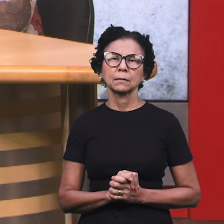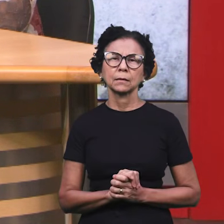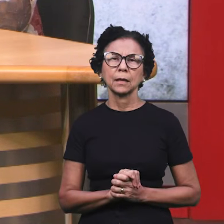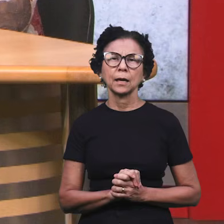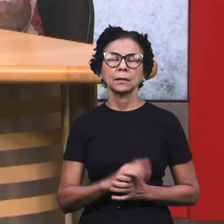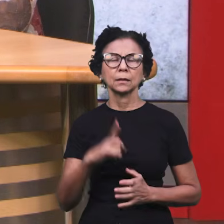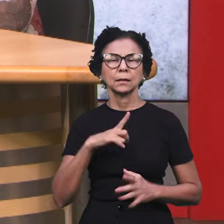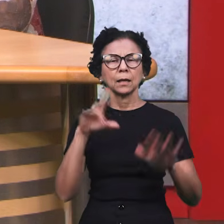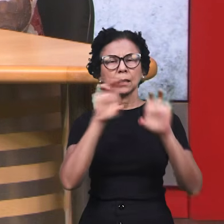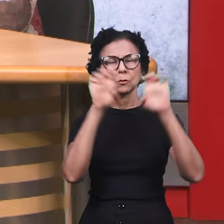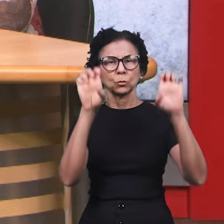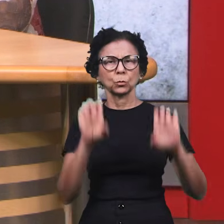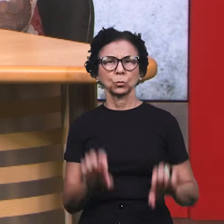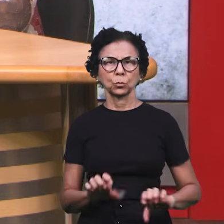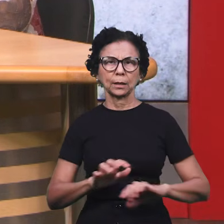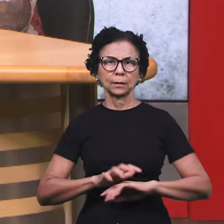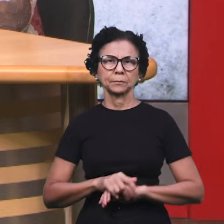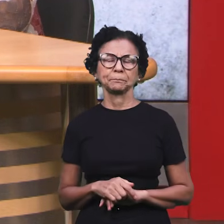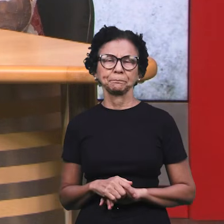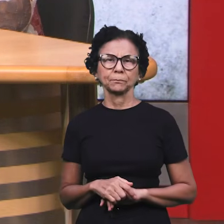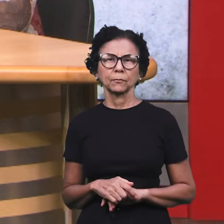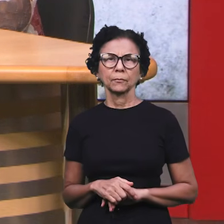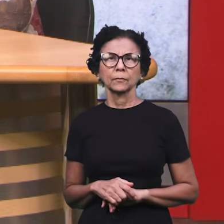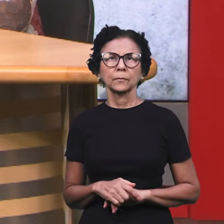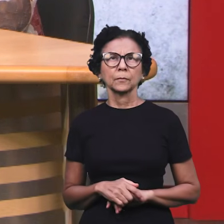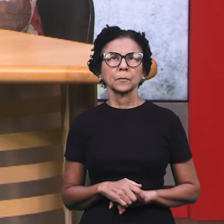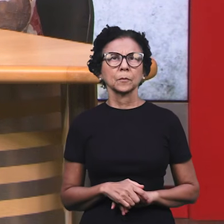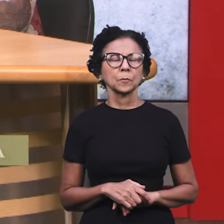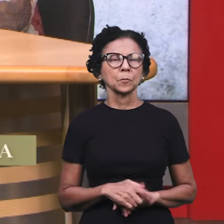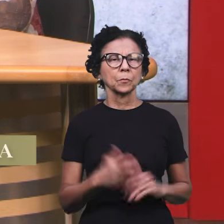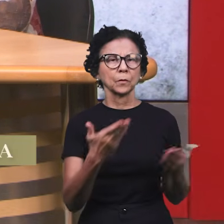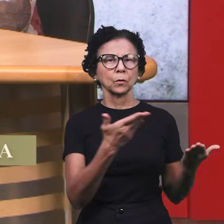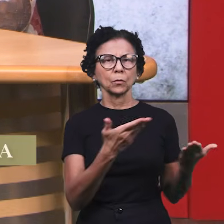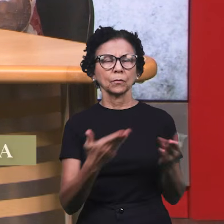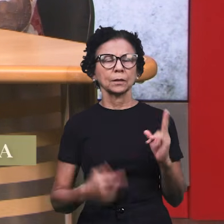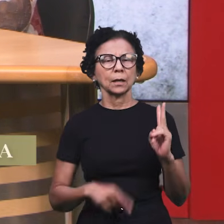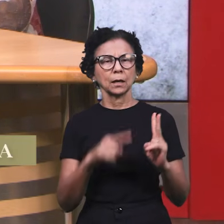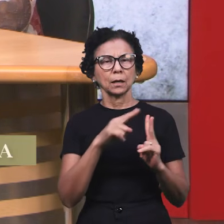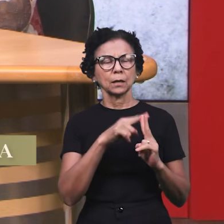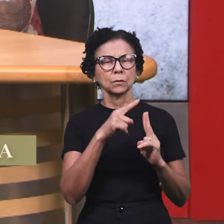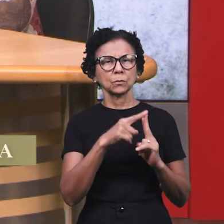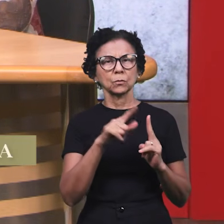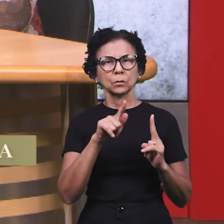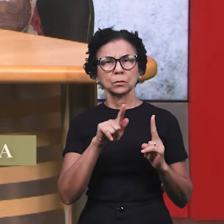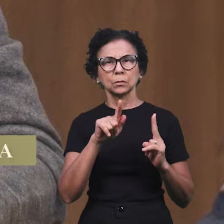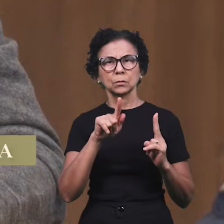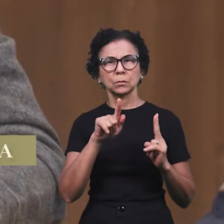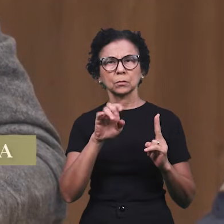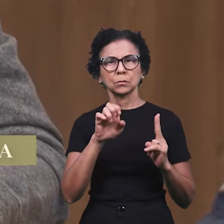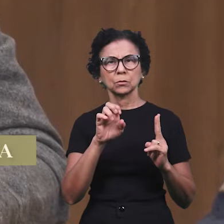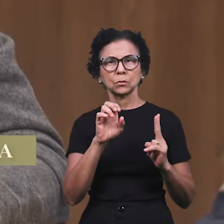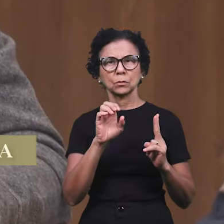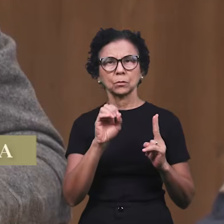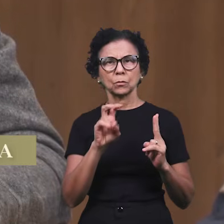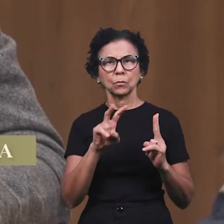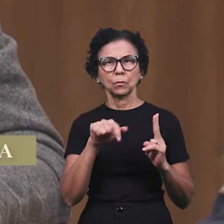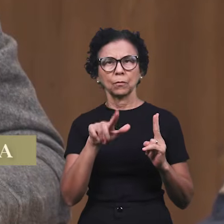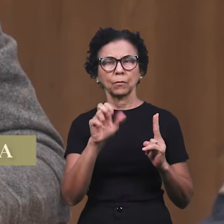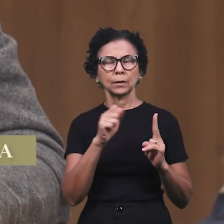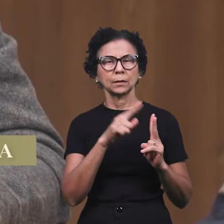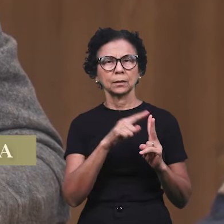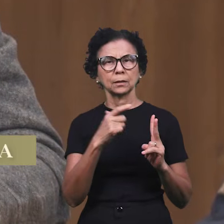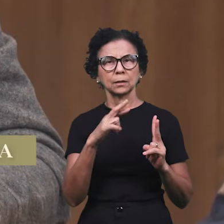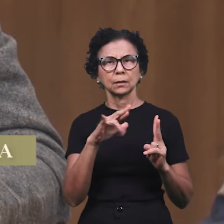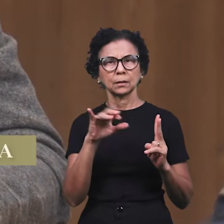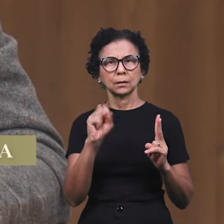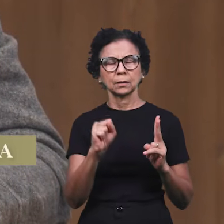Cris, você pode dar início aí a este momento aí tão maravilhoso, né? Amém. Temos aí. Nós vamos ler hoje